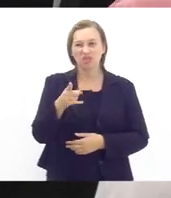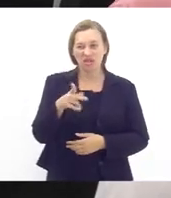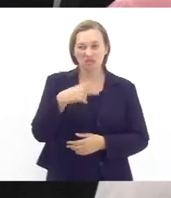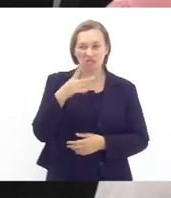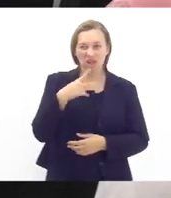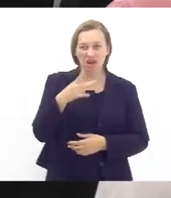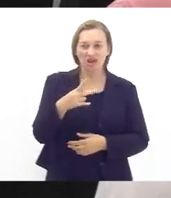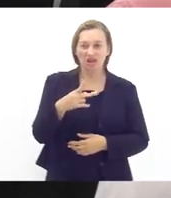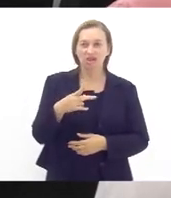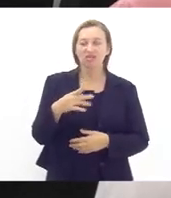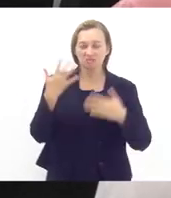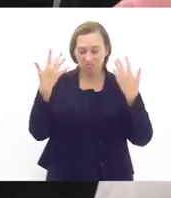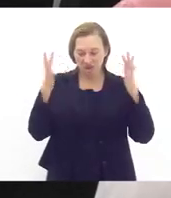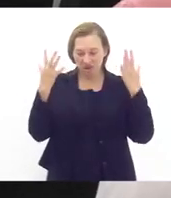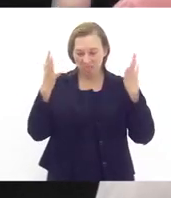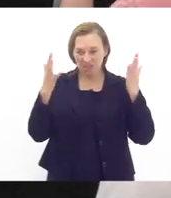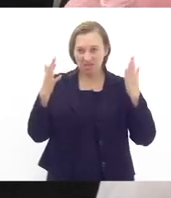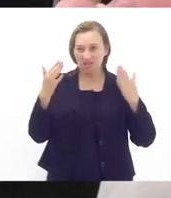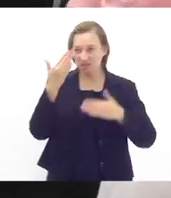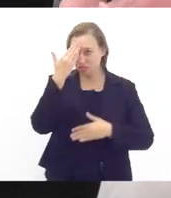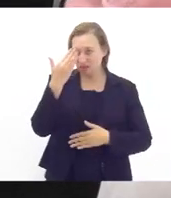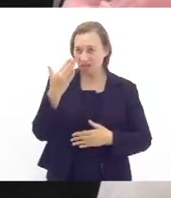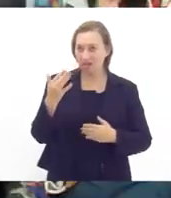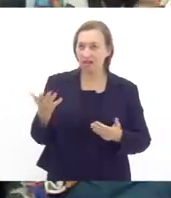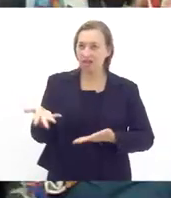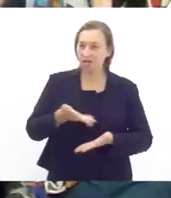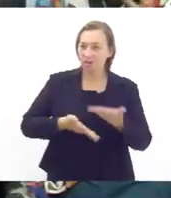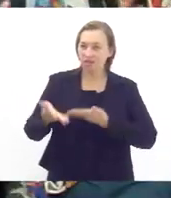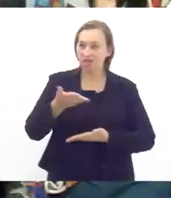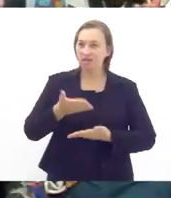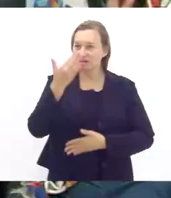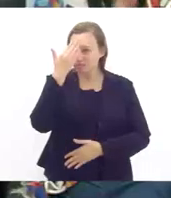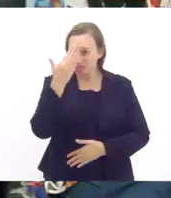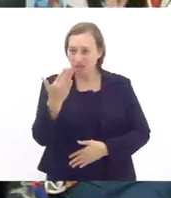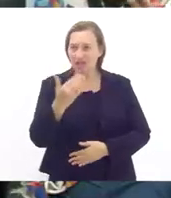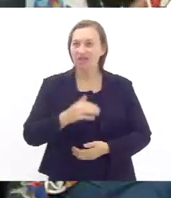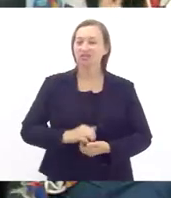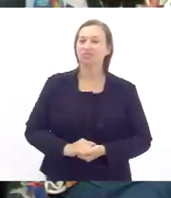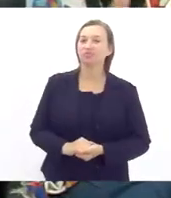parabéns e obrigada tá aqui compartilhando obrigado